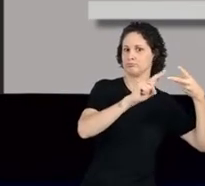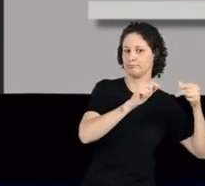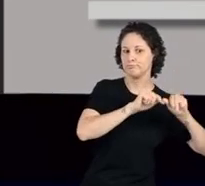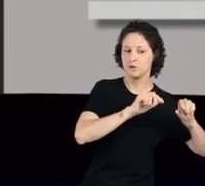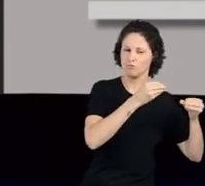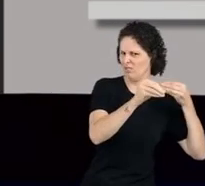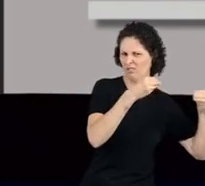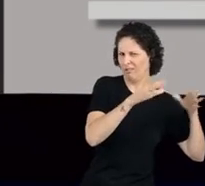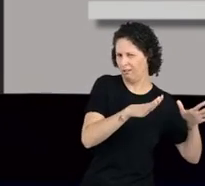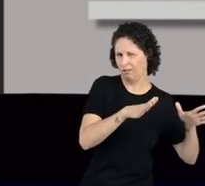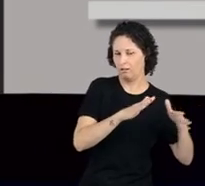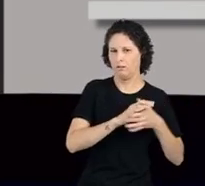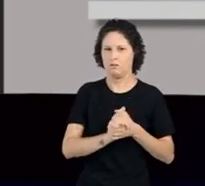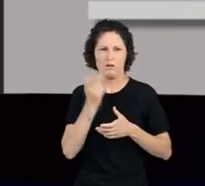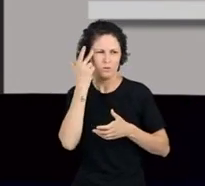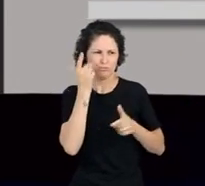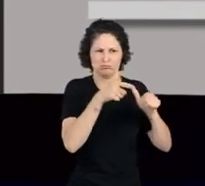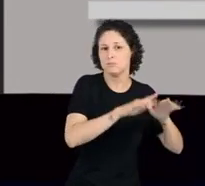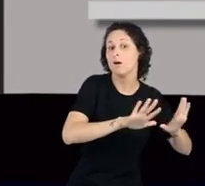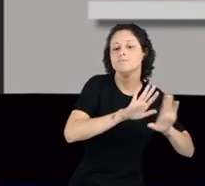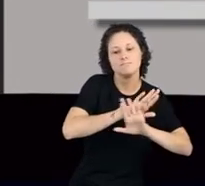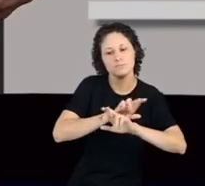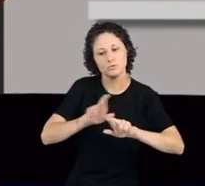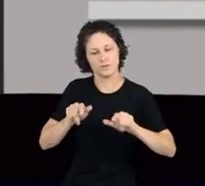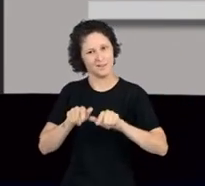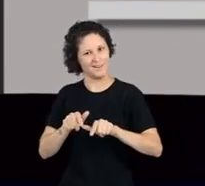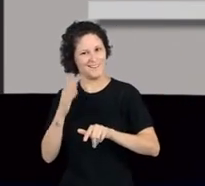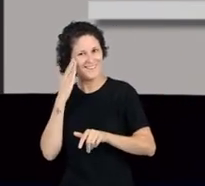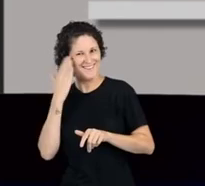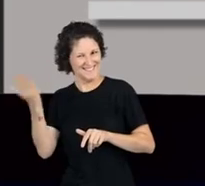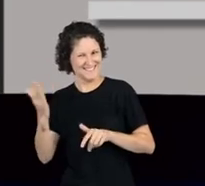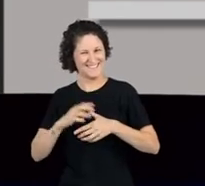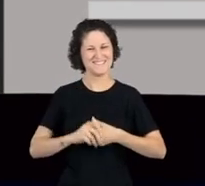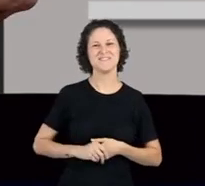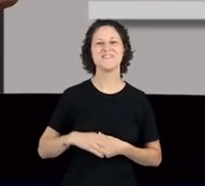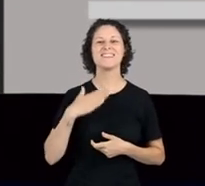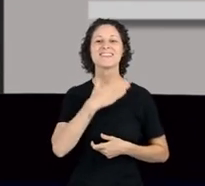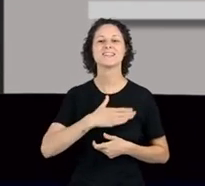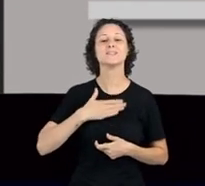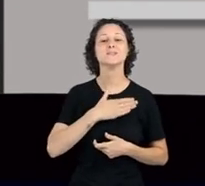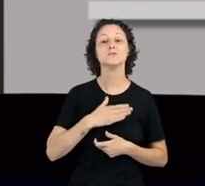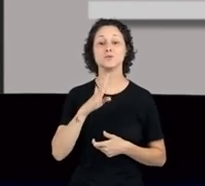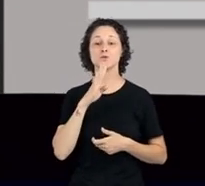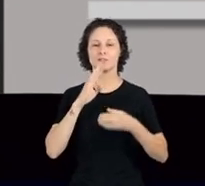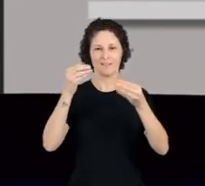Em poucos meses, ele não existirá mais. Espero que você tenha gostado desta aventura